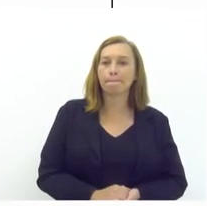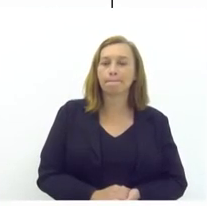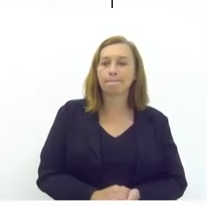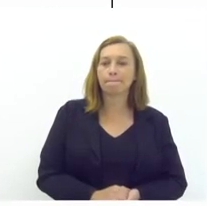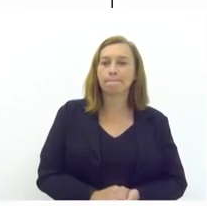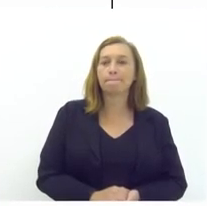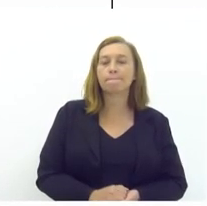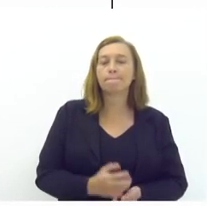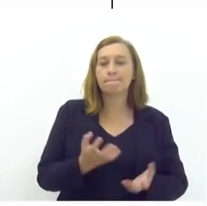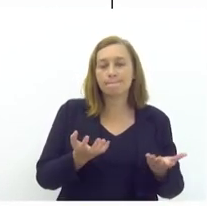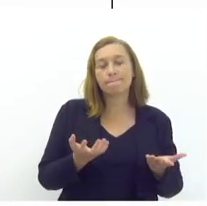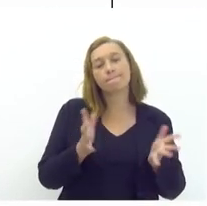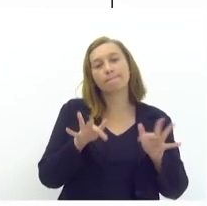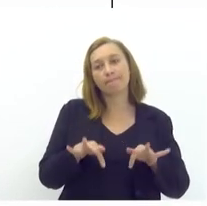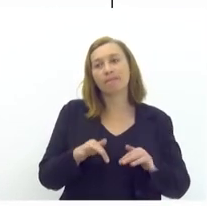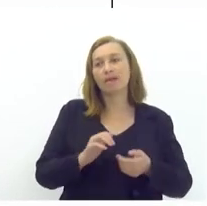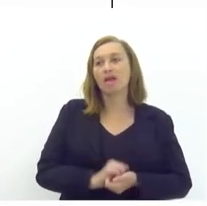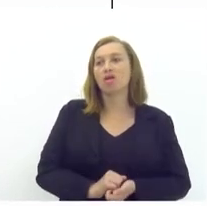concluir